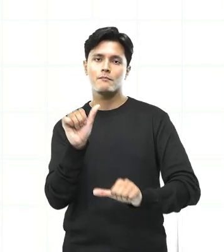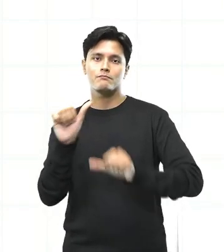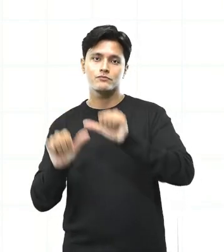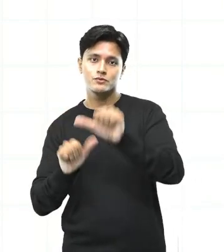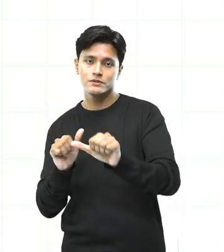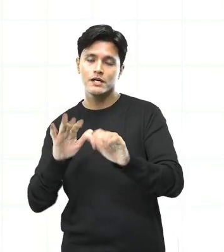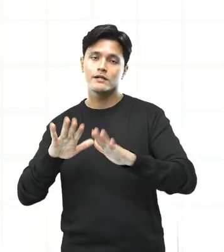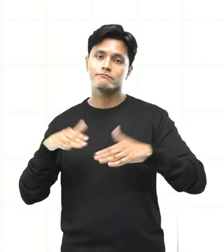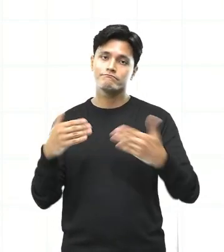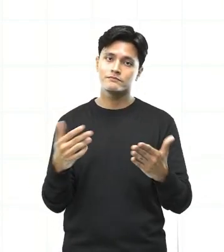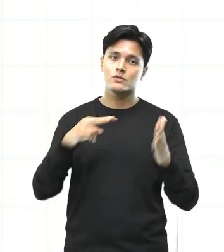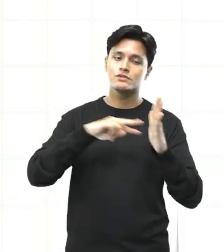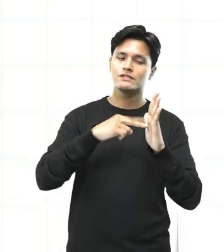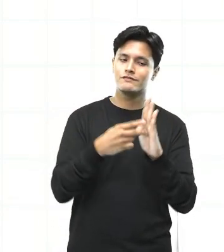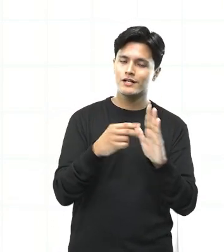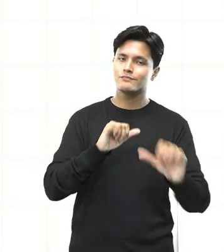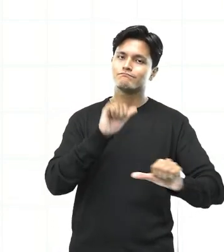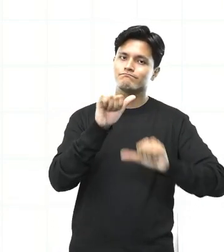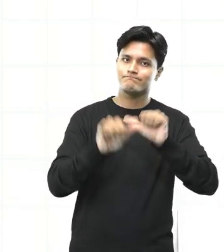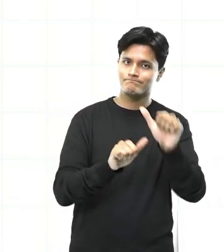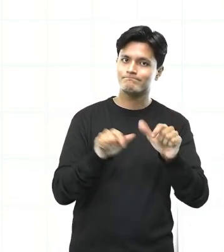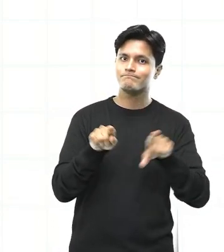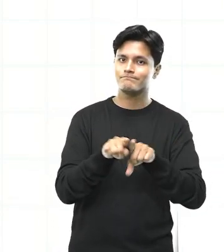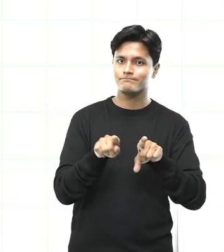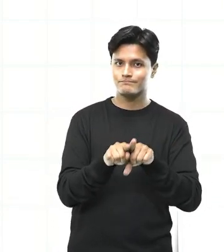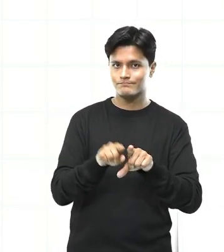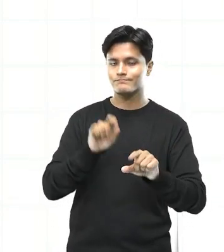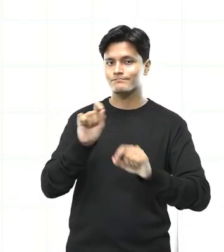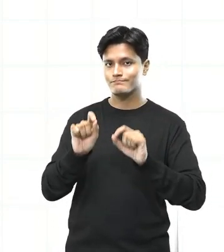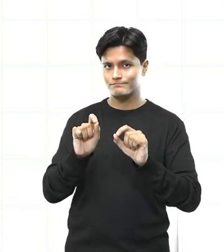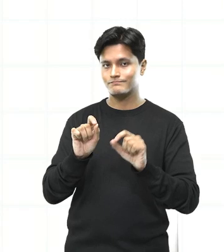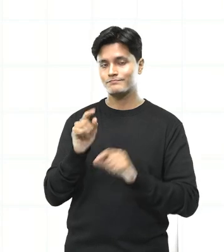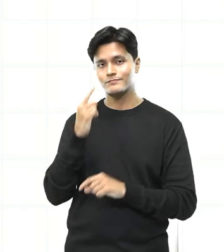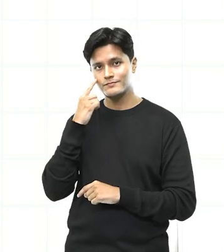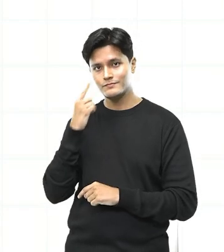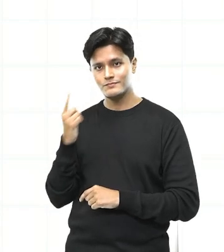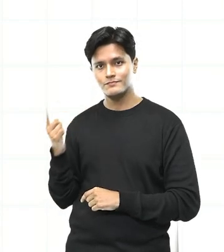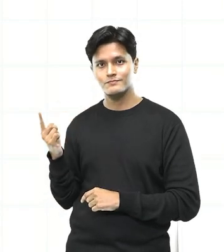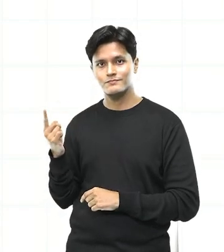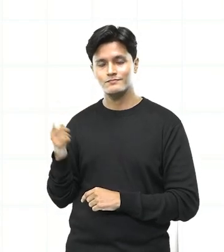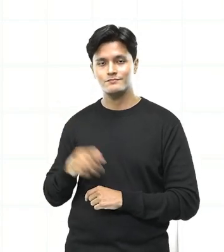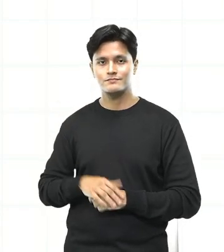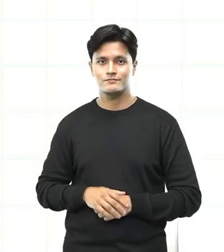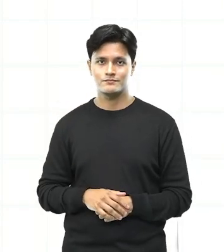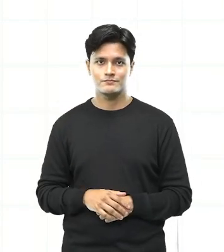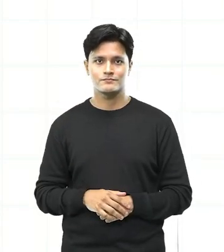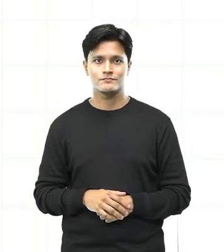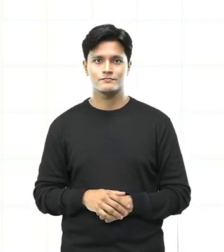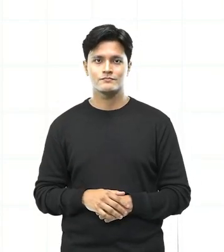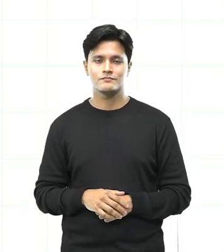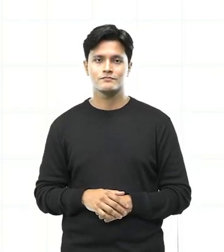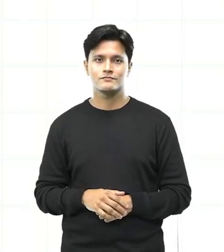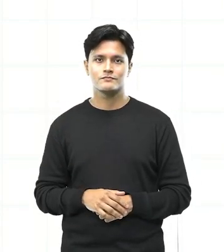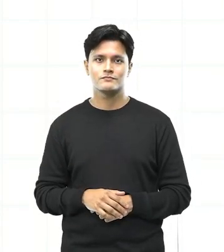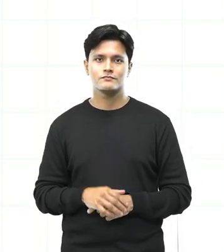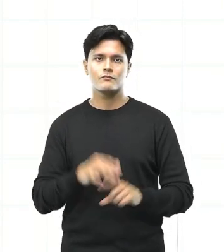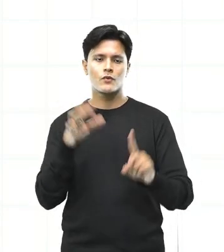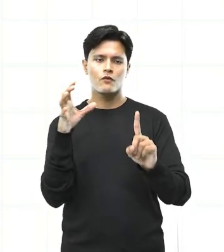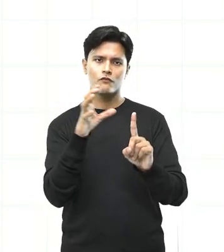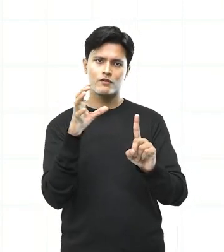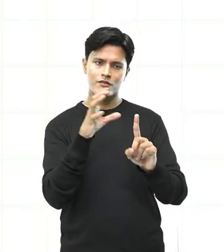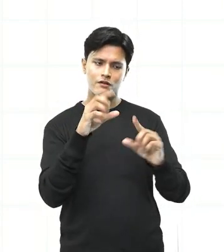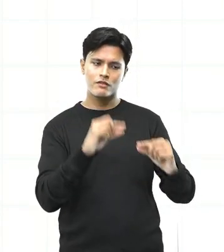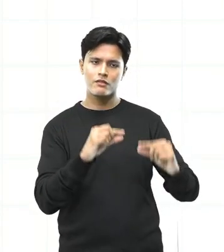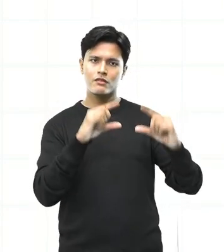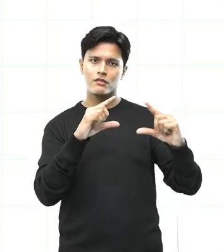Está modificando, então, aí, né, o sentido do verbo. Quando eu digo que está intensificando, reforçando,